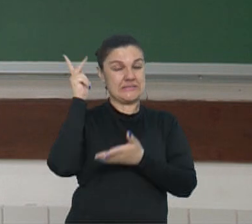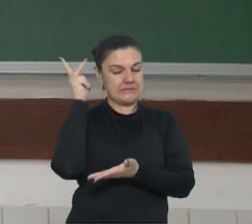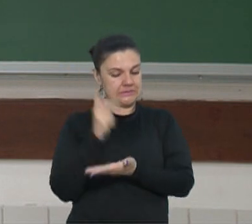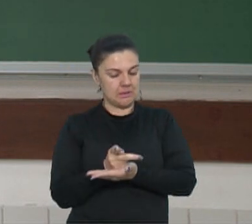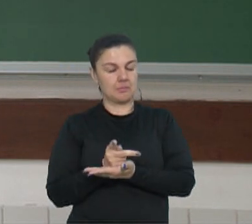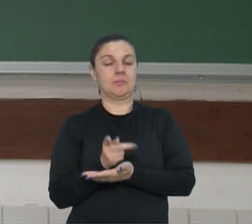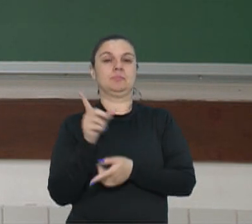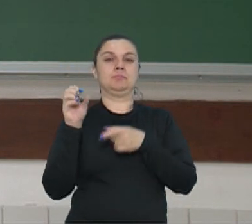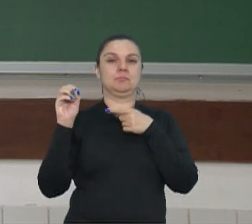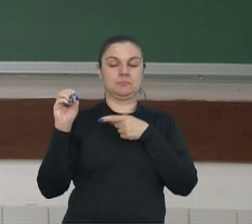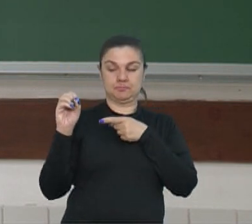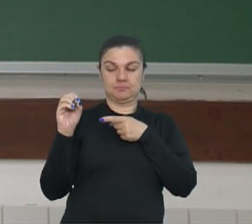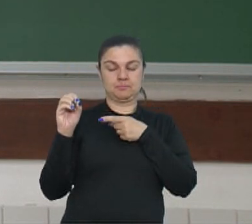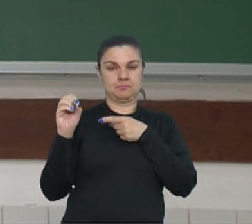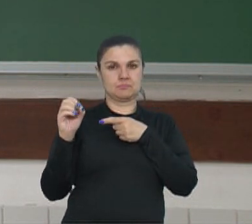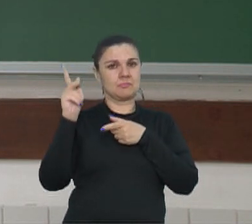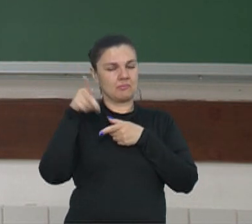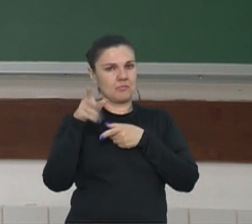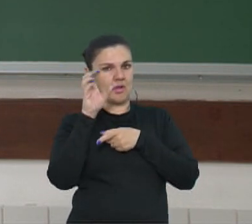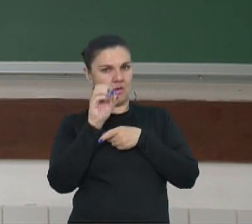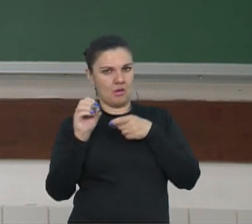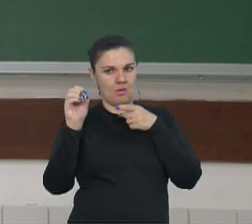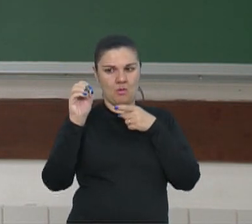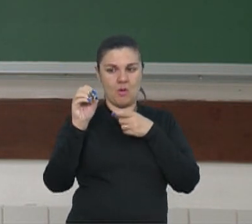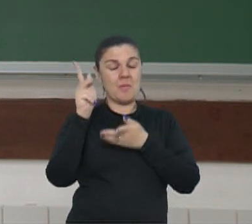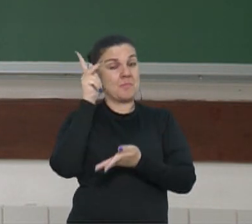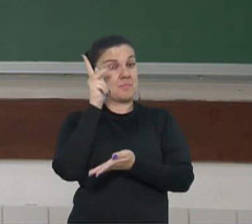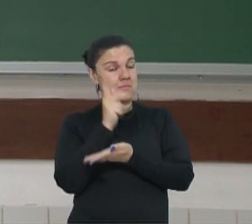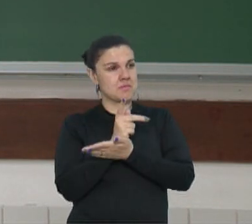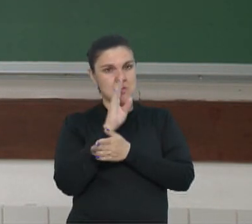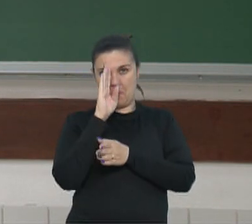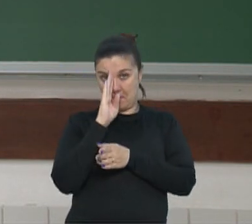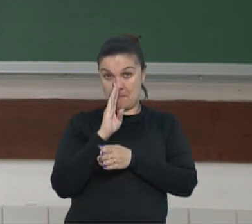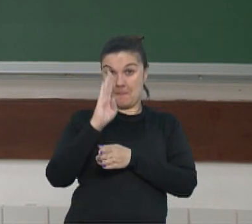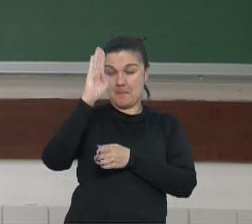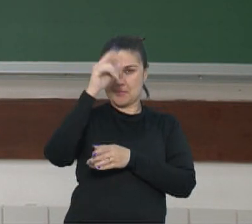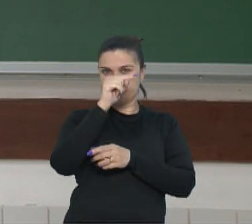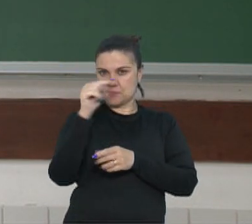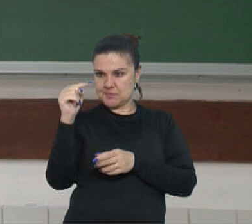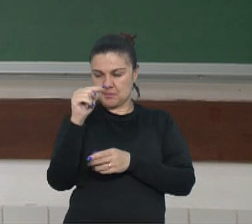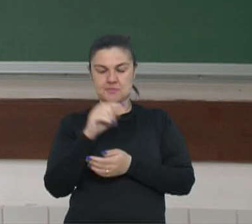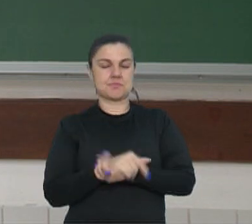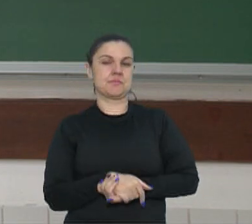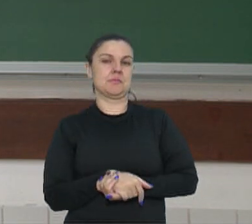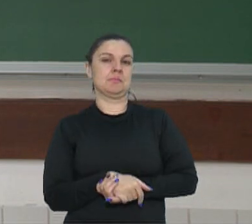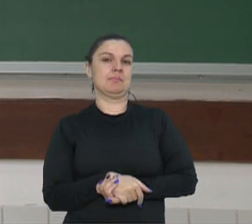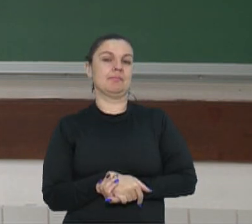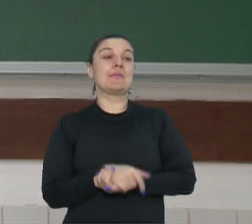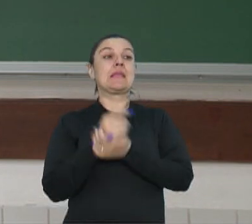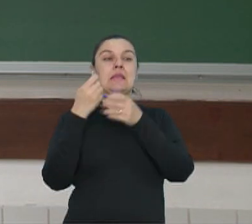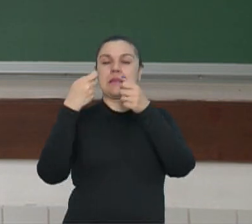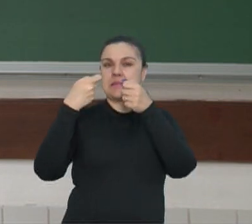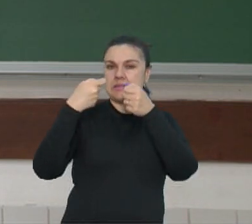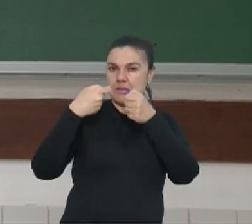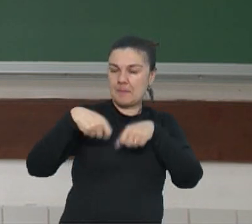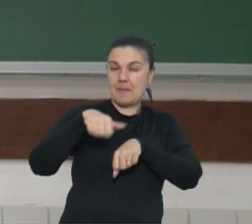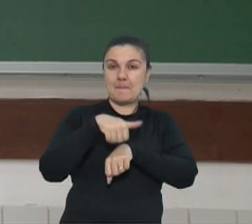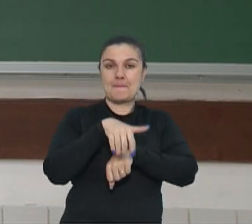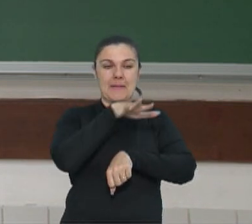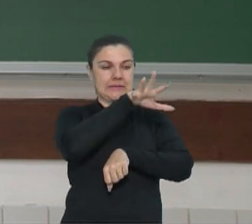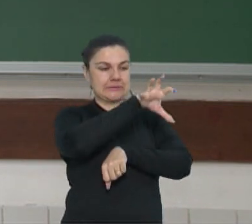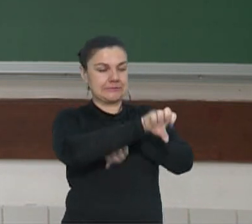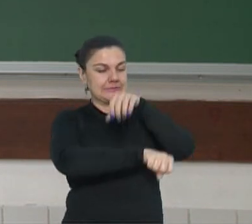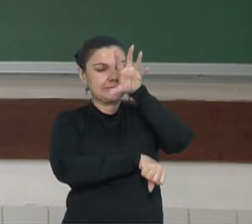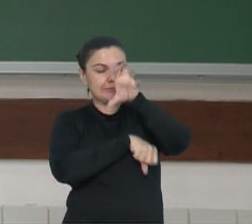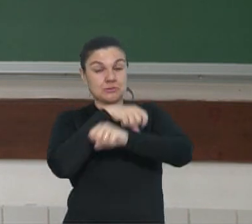Simples. E esse átomo de oxigênio, ele tem que ser a substância mais eletronegativa, ou seja, ele tem que ser quem mais